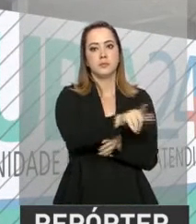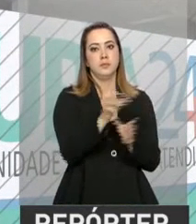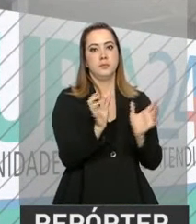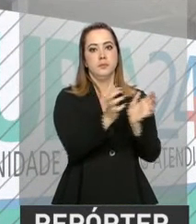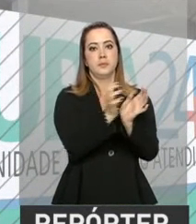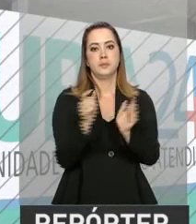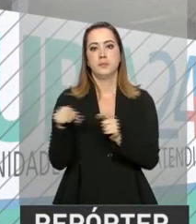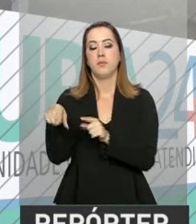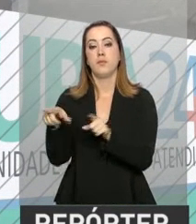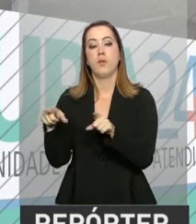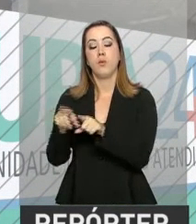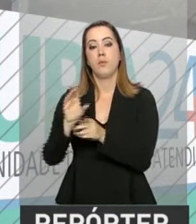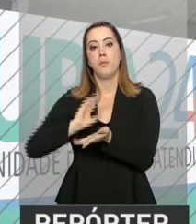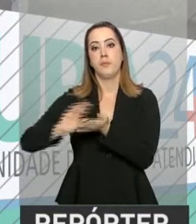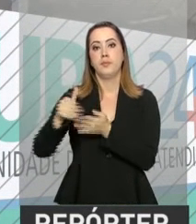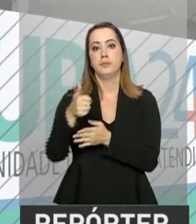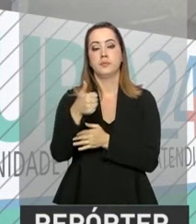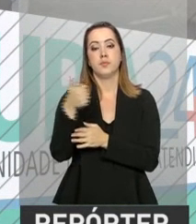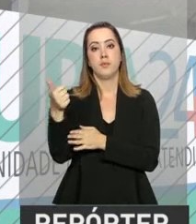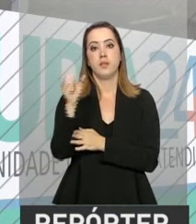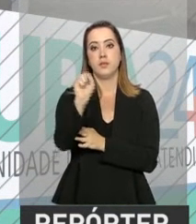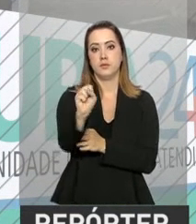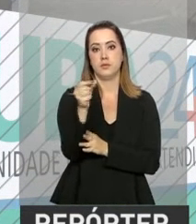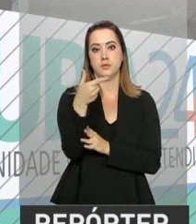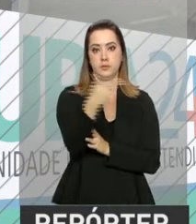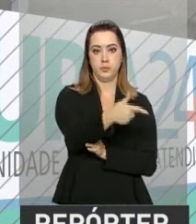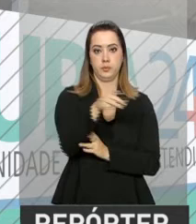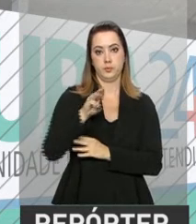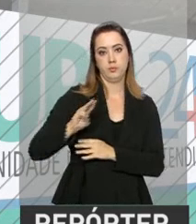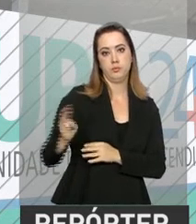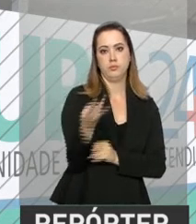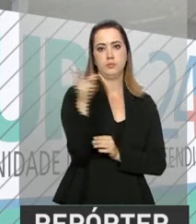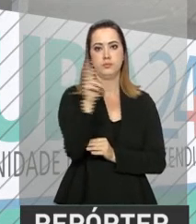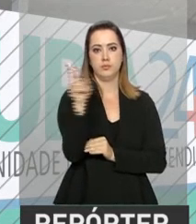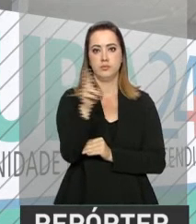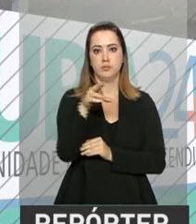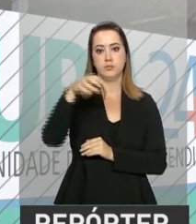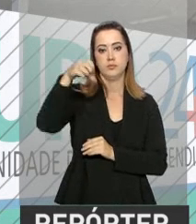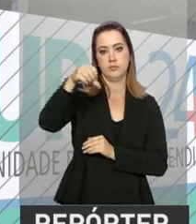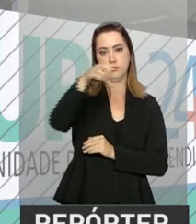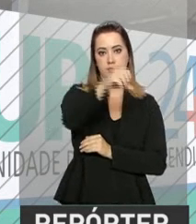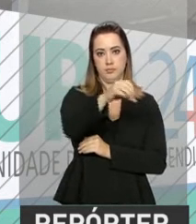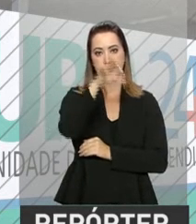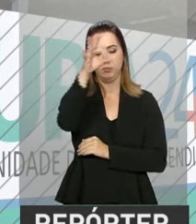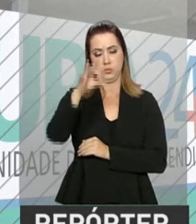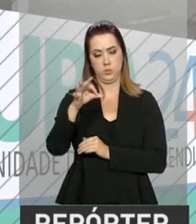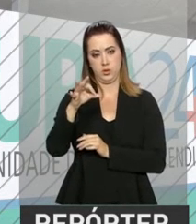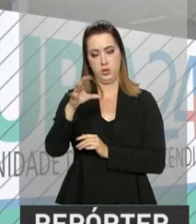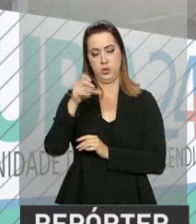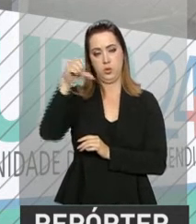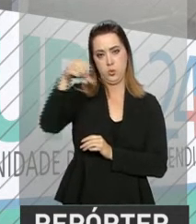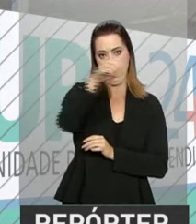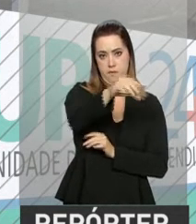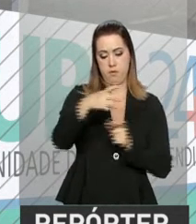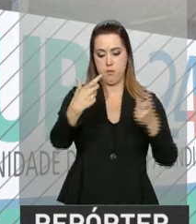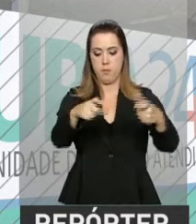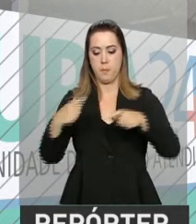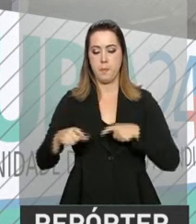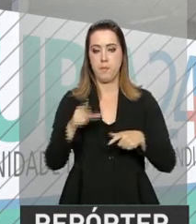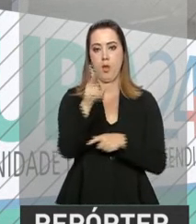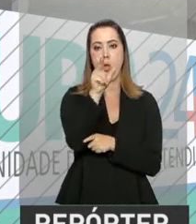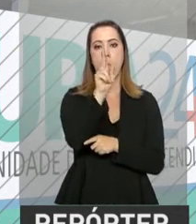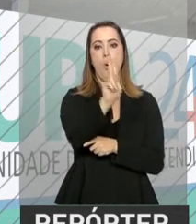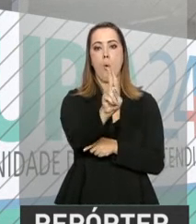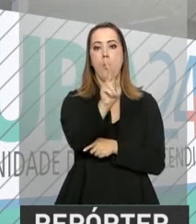investidos 182 milhões de reais por ano em 99 unidades de pronto atendimento às upas